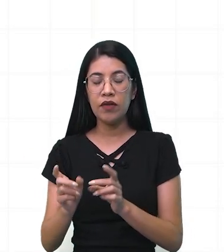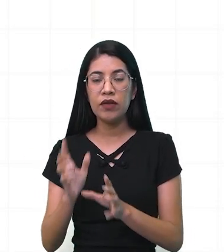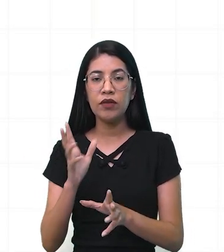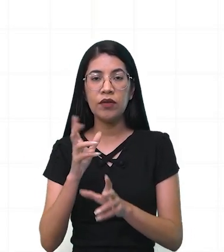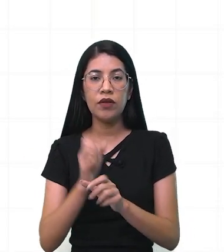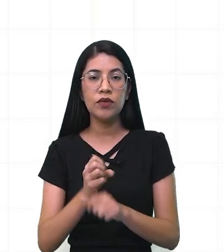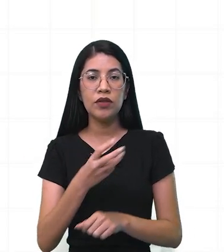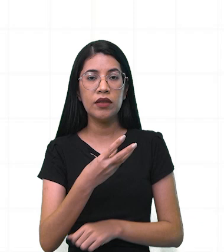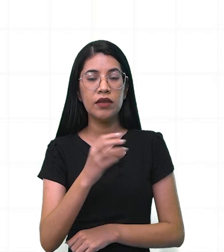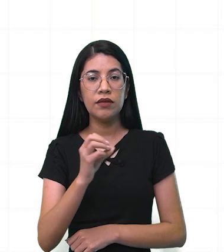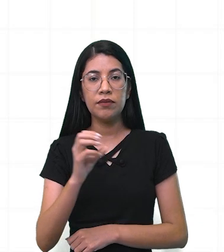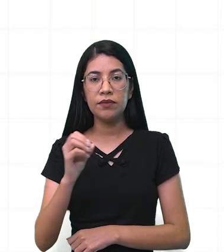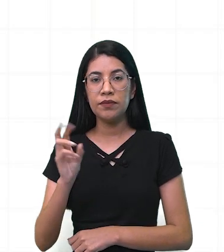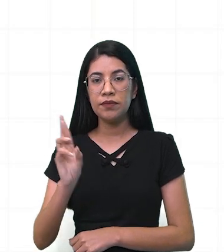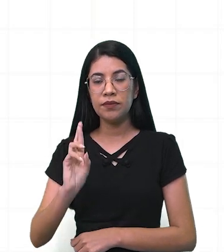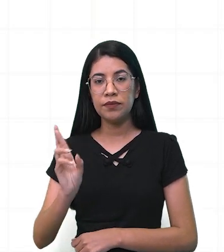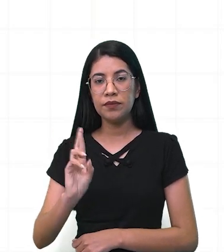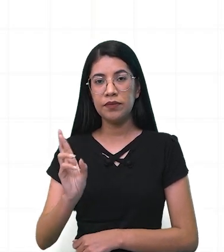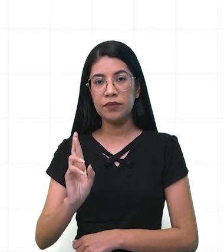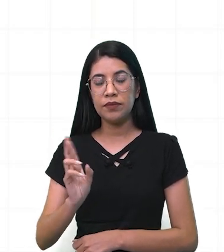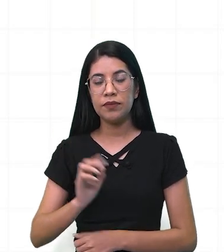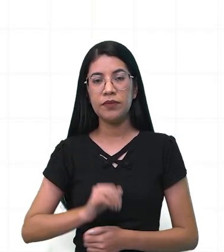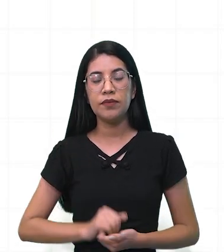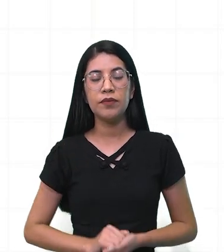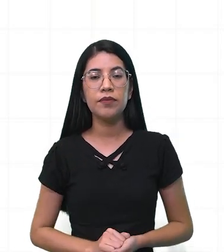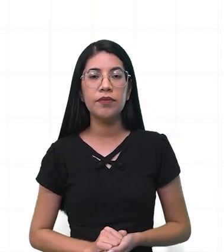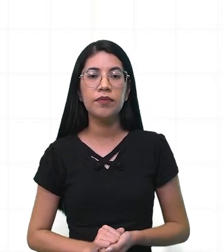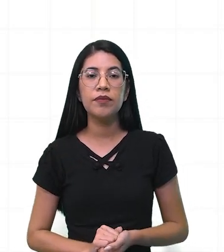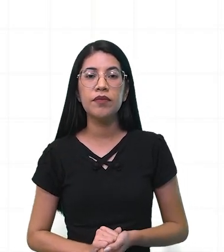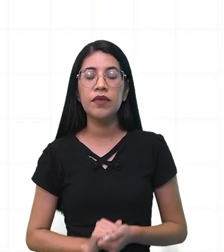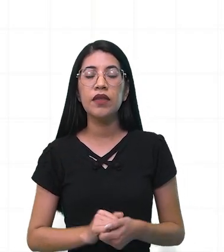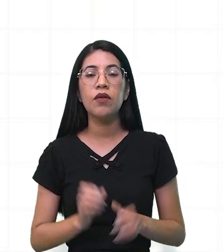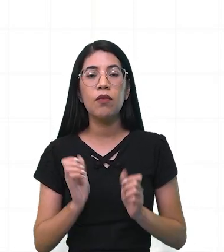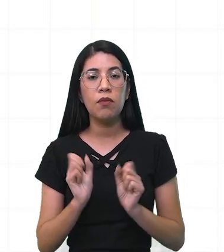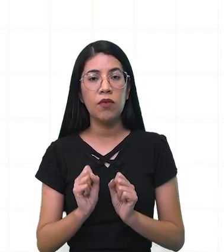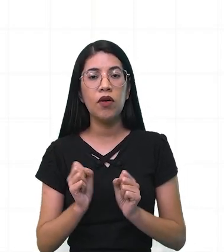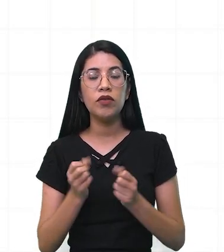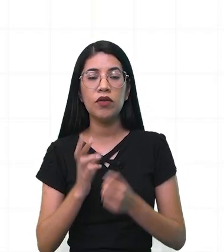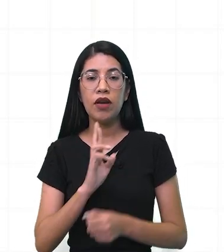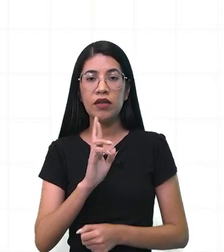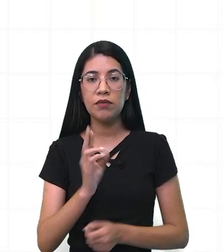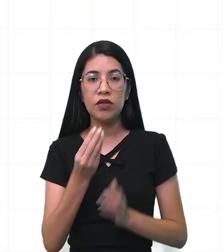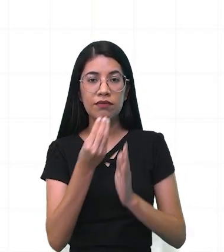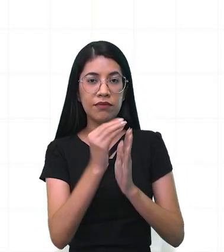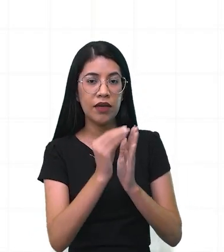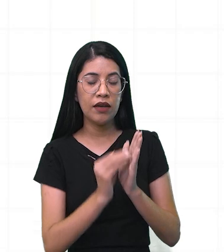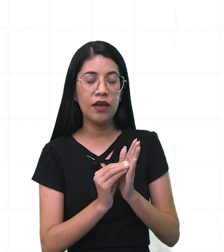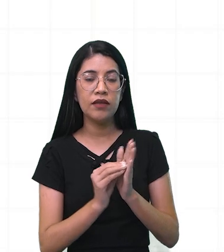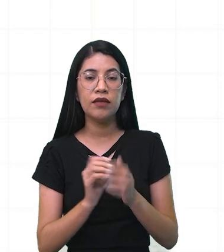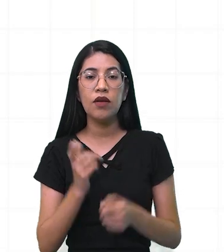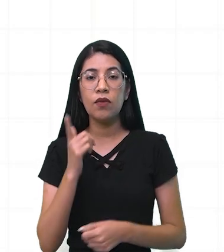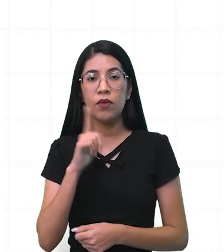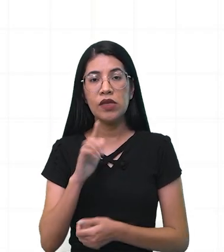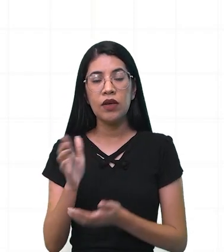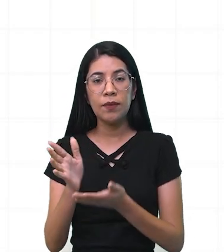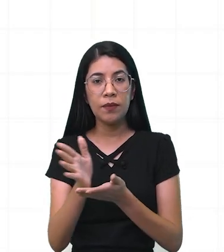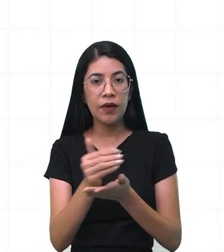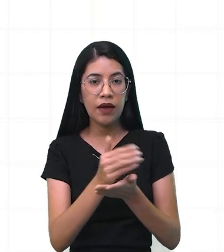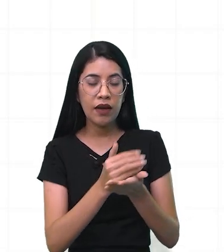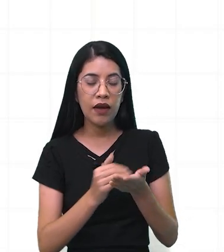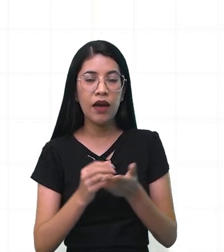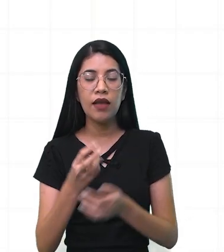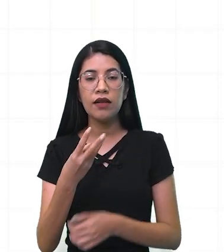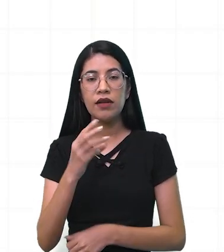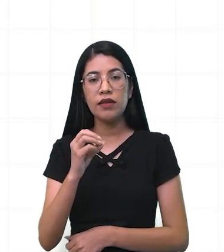de R$300, certo? Então, pode colocar aí a resposta. Foram arrecadados